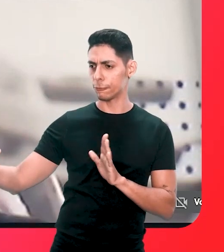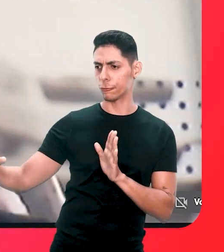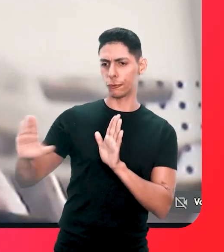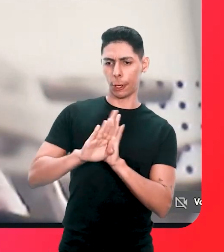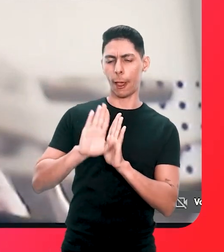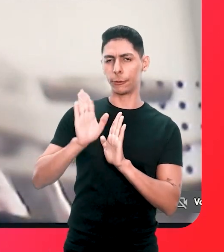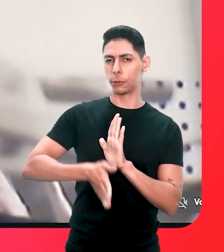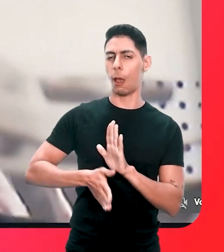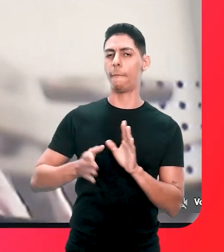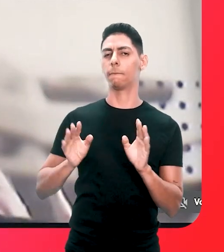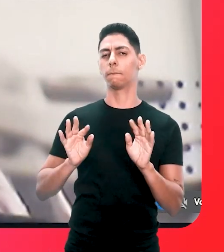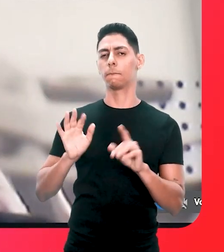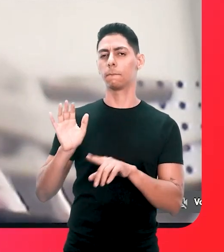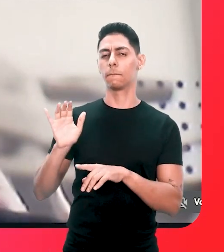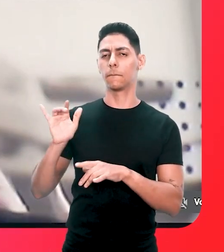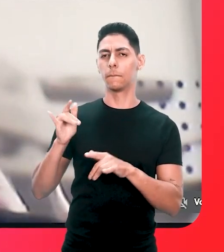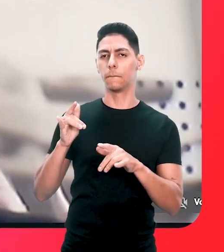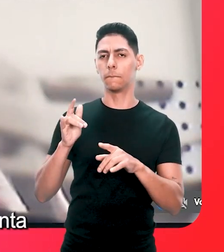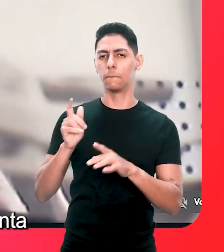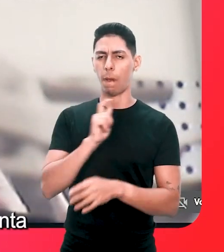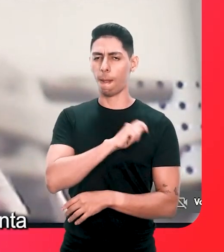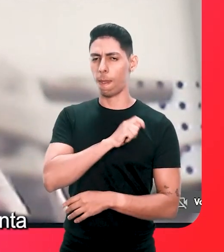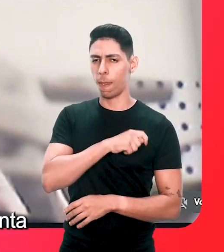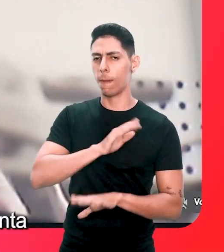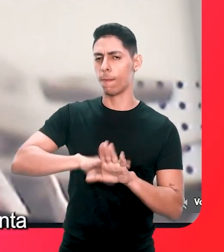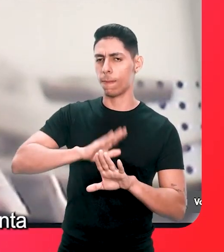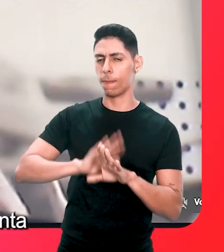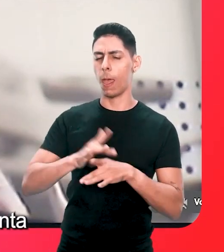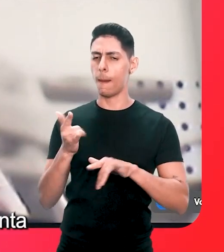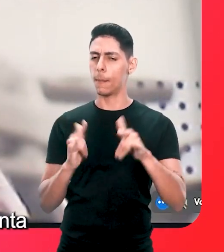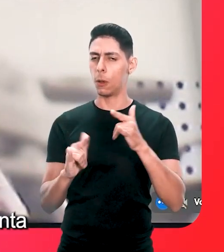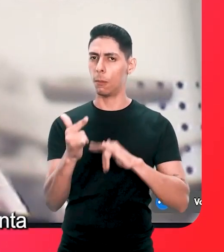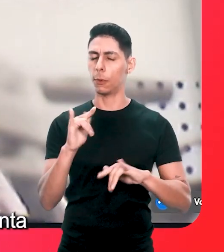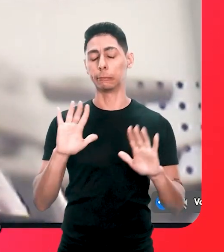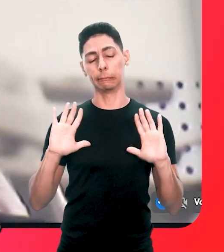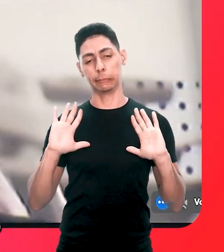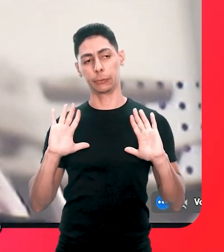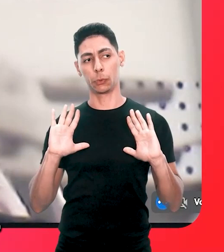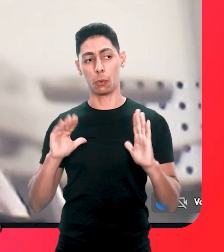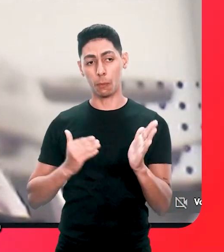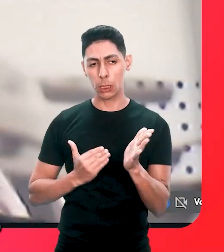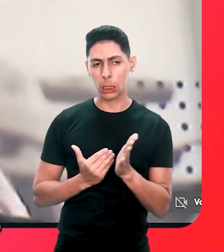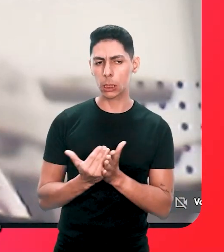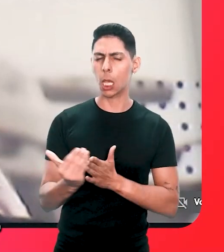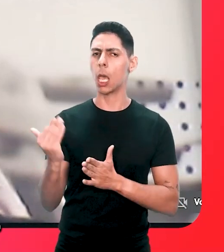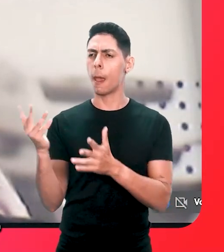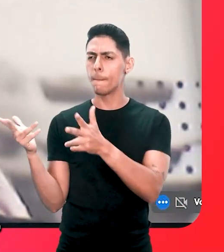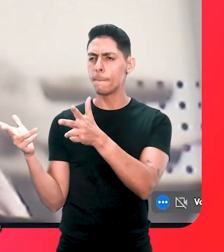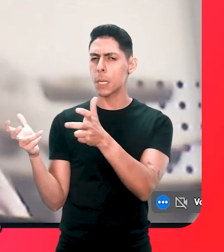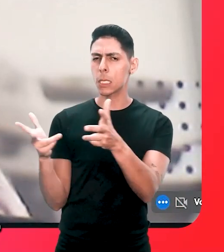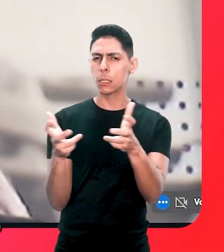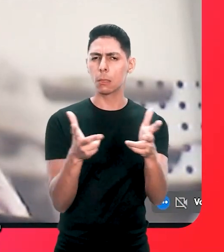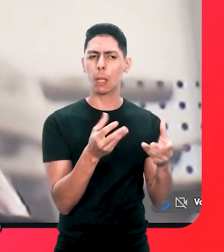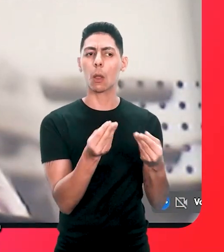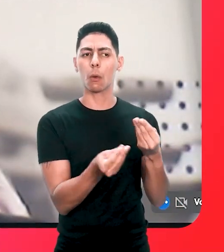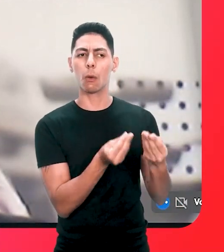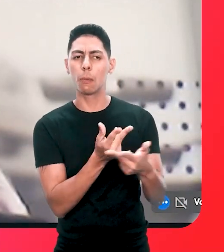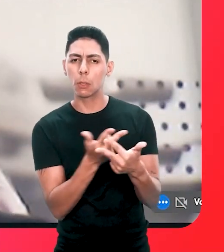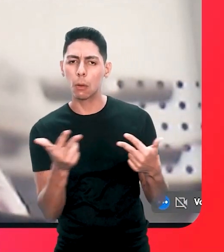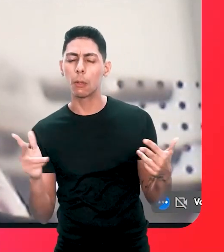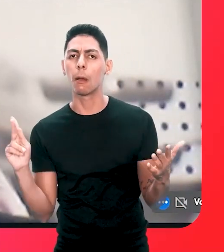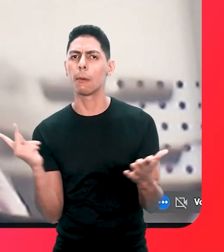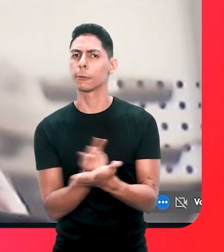Então, Sim. né, eu comecei a me dar um pouco mais de conta de como é que as coisas rolavam,